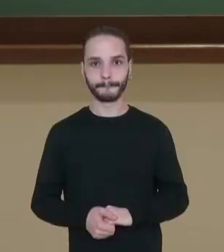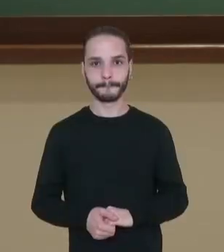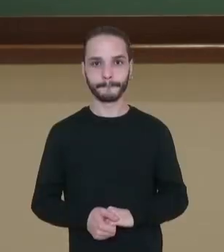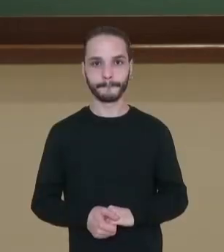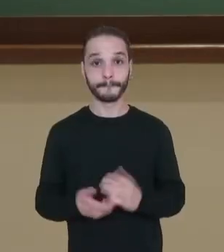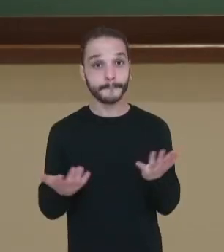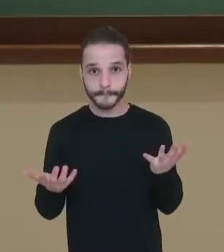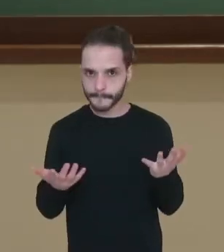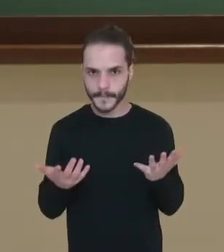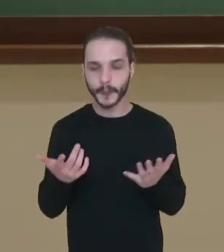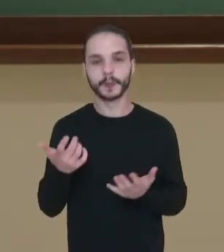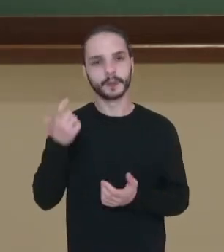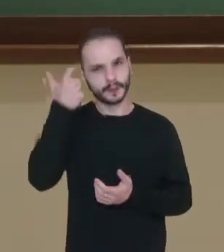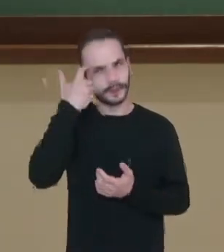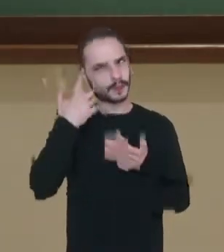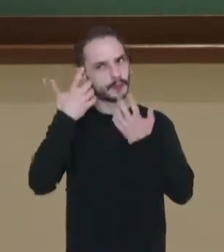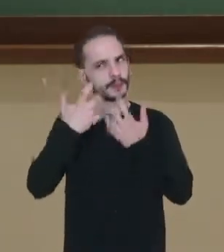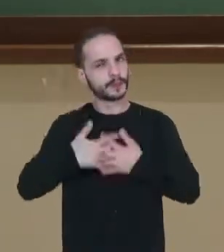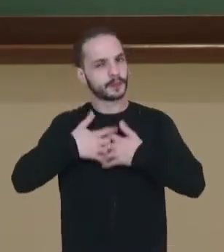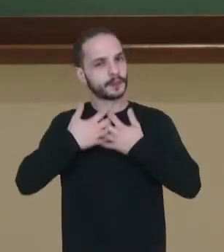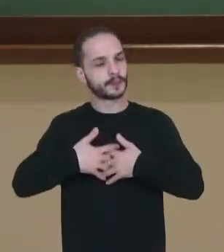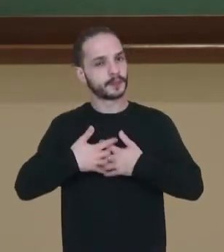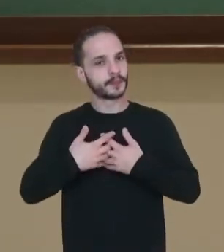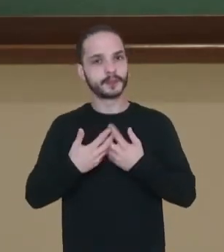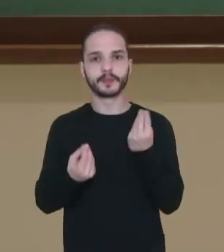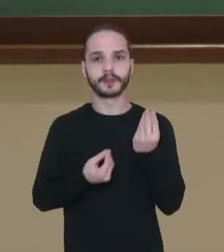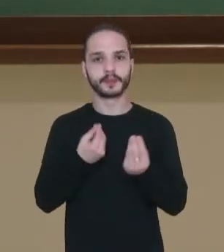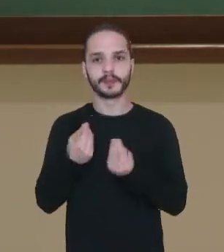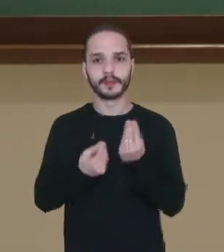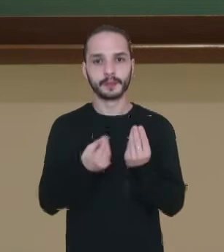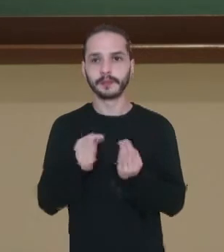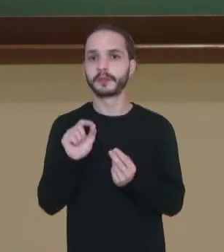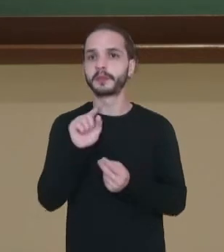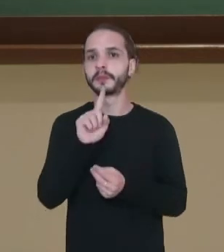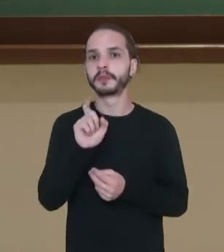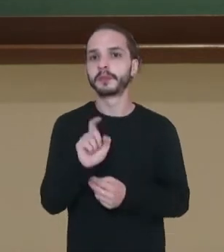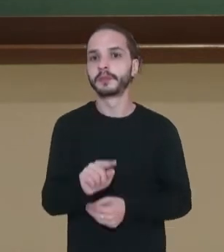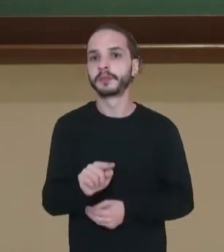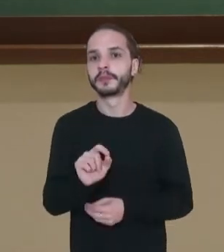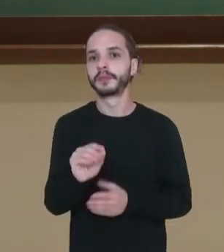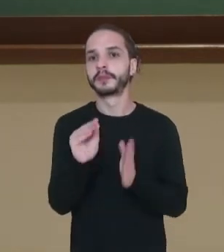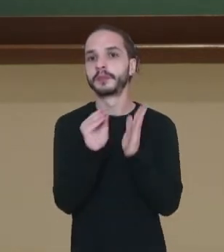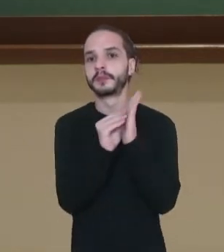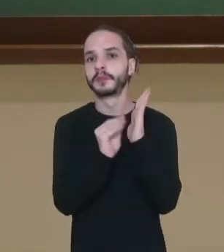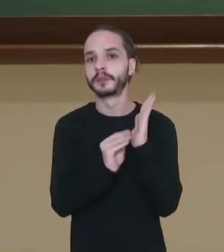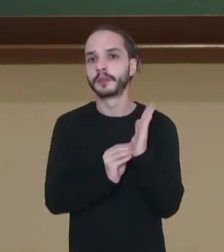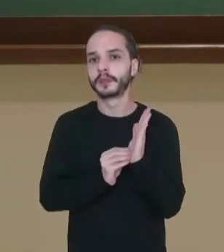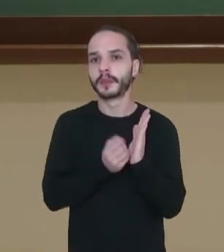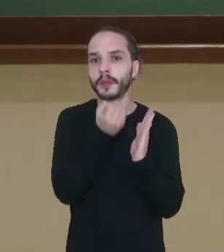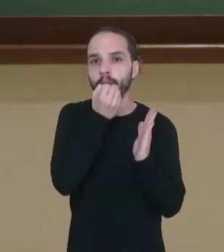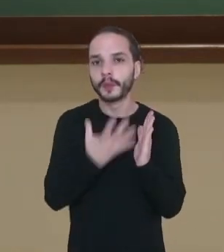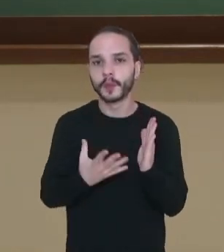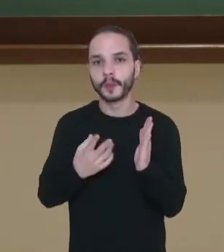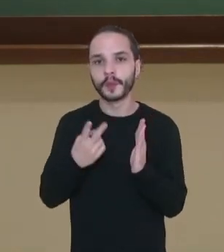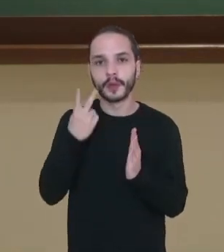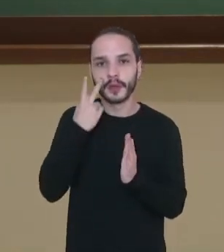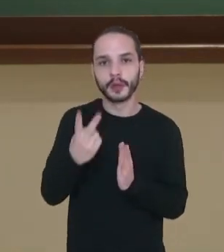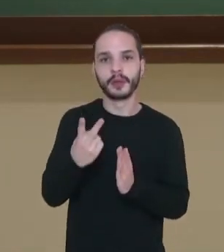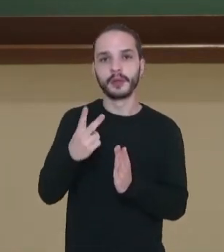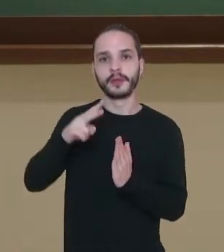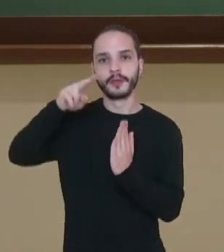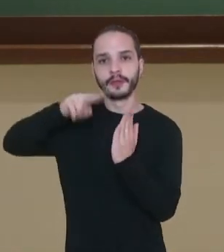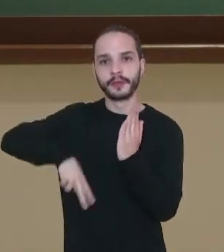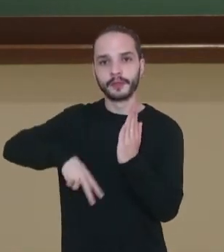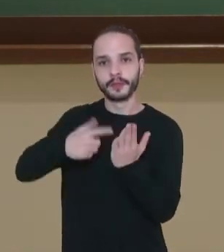E aí, pensaram em alguma coisa? Né? O que será que vocês colocaram aí das vantagens da gente ter um livro impresso?